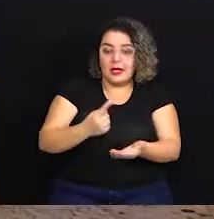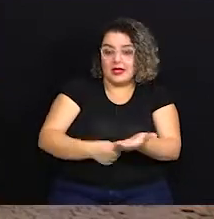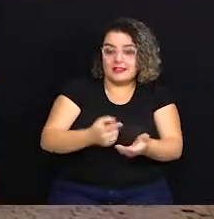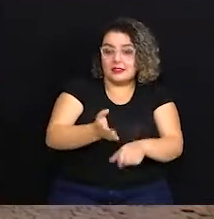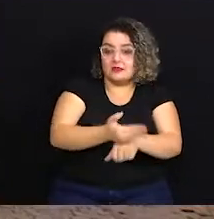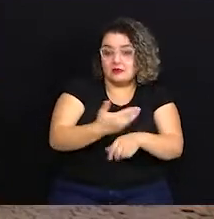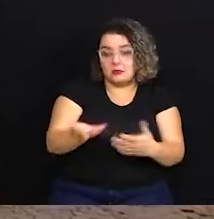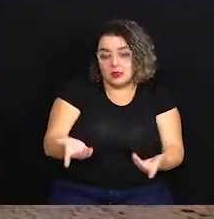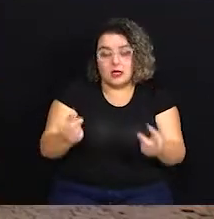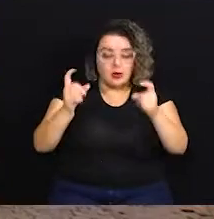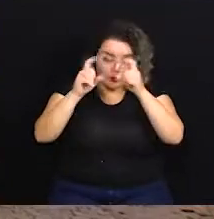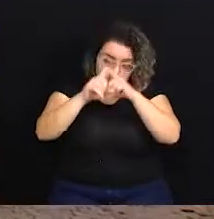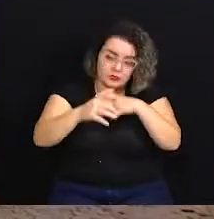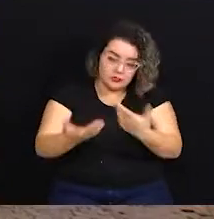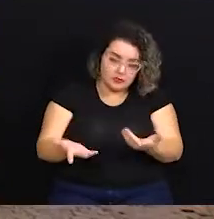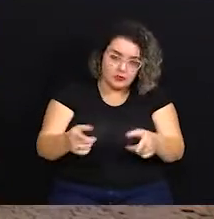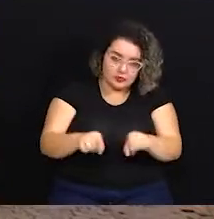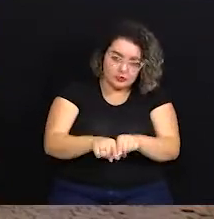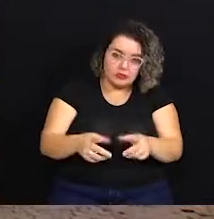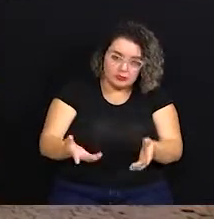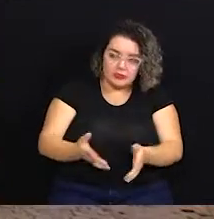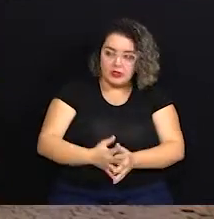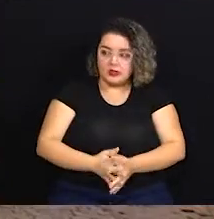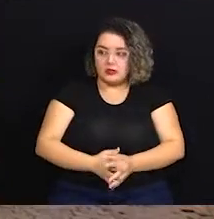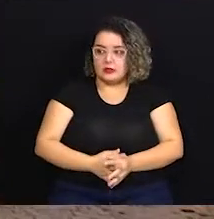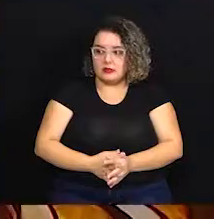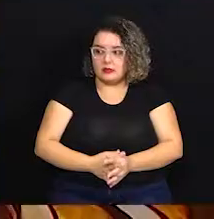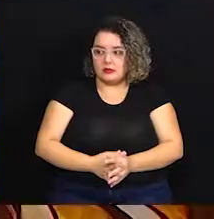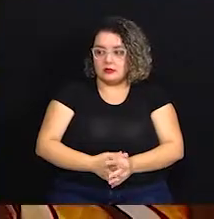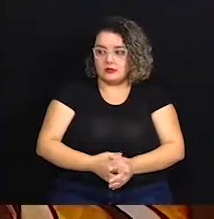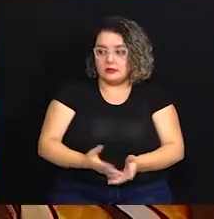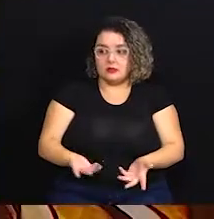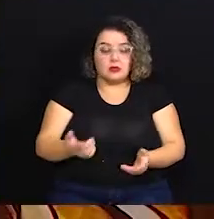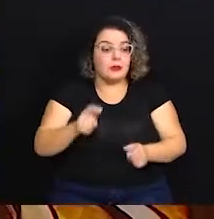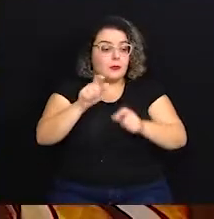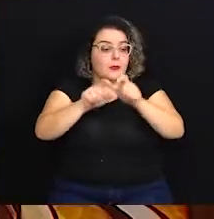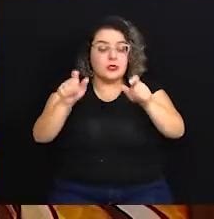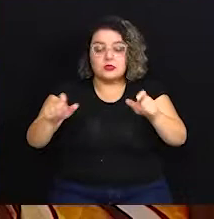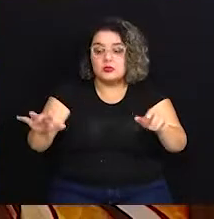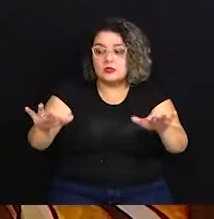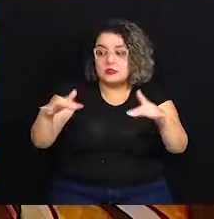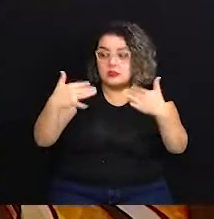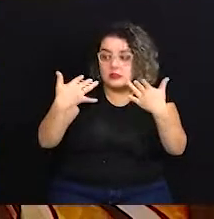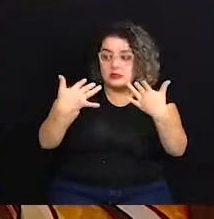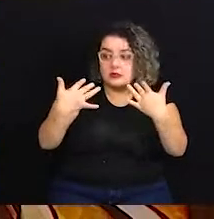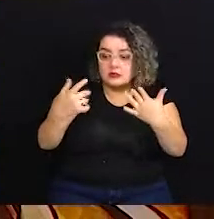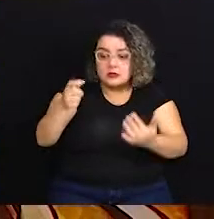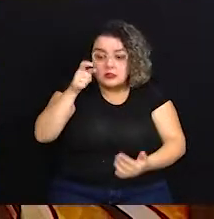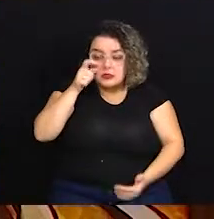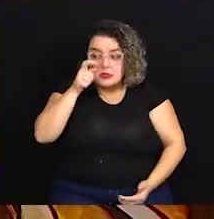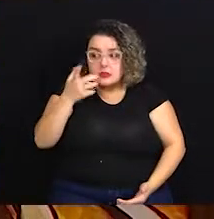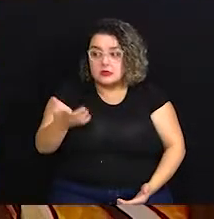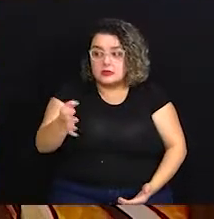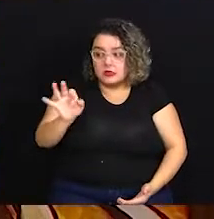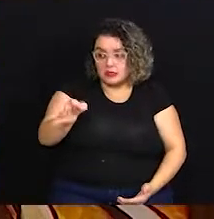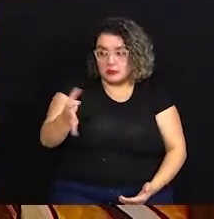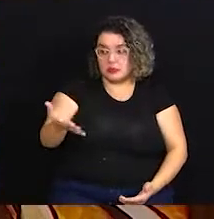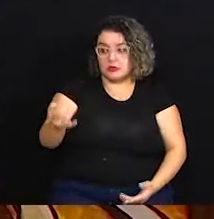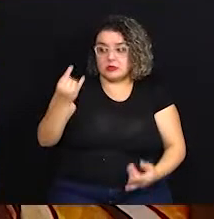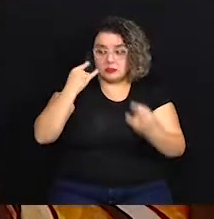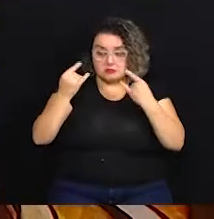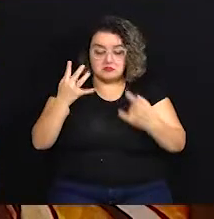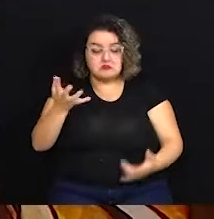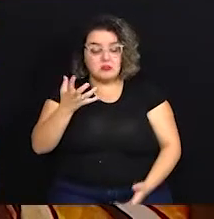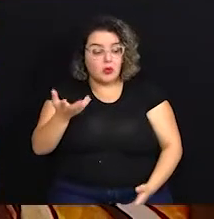é também um desafio, mas eu penso Bom, muita gente que está assistindo certamente está interessada. Olha a